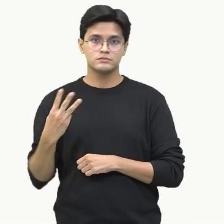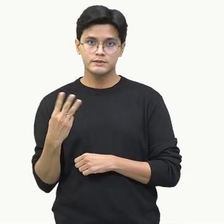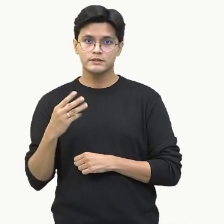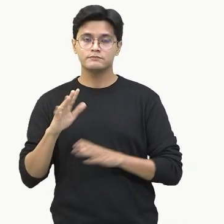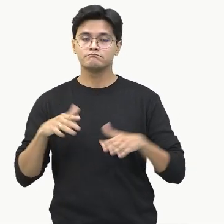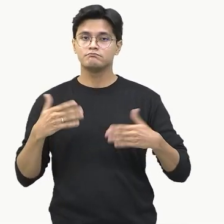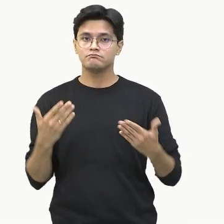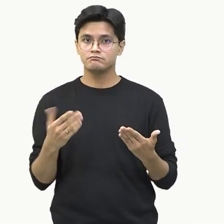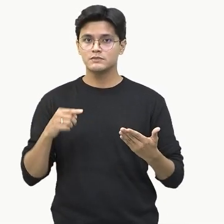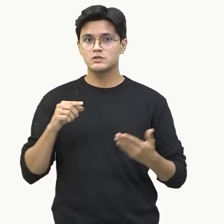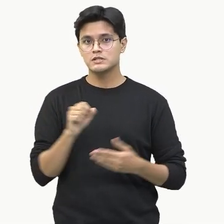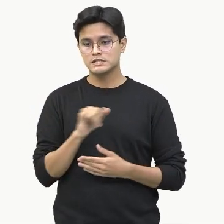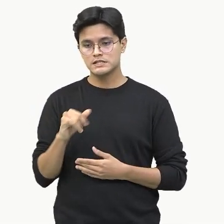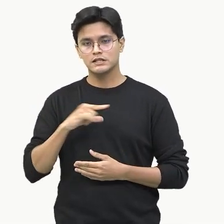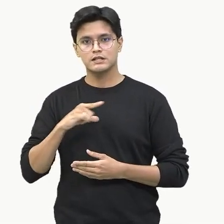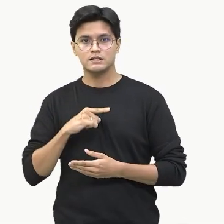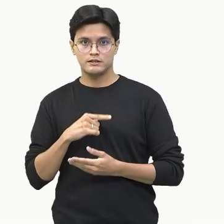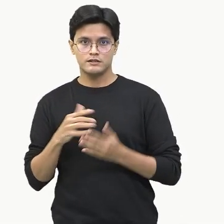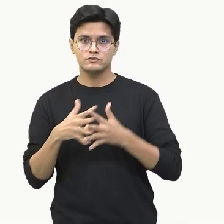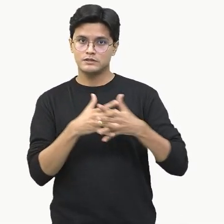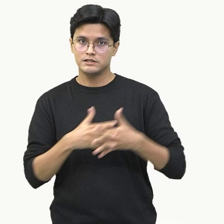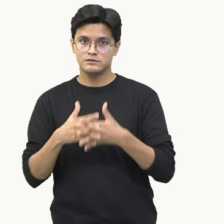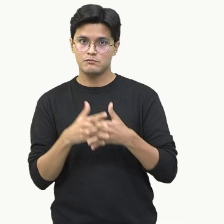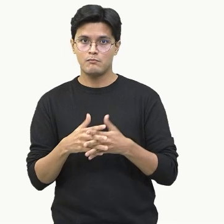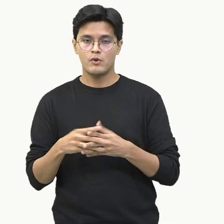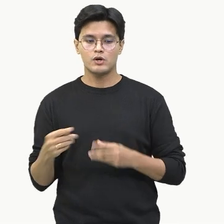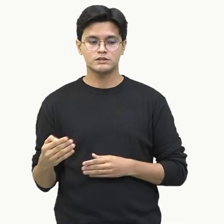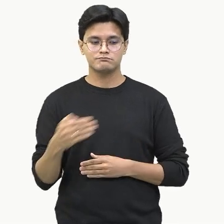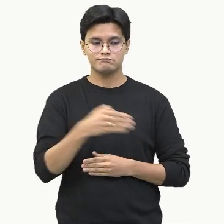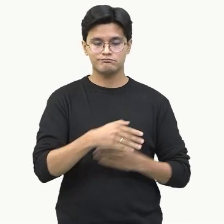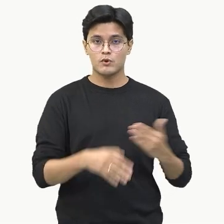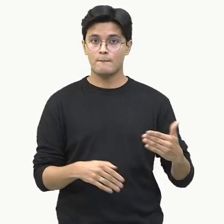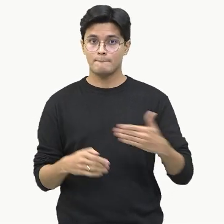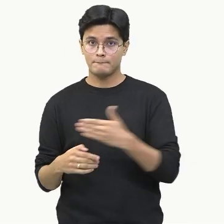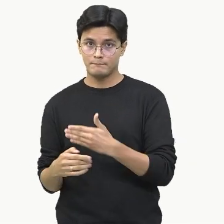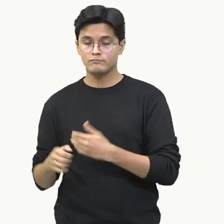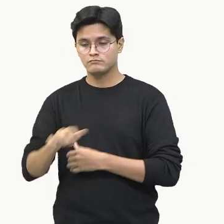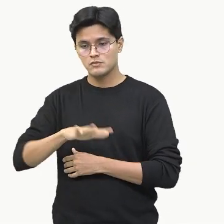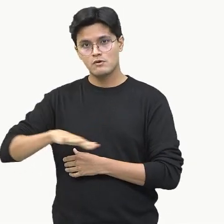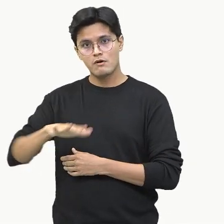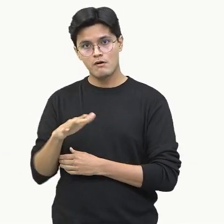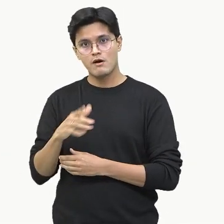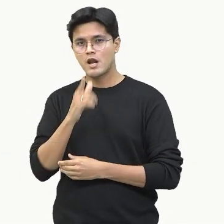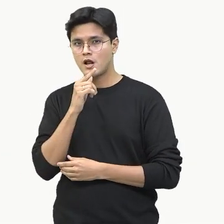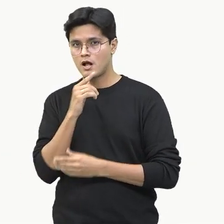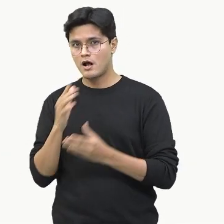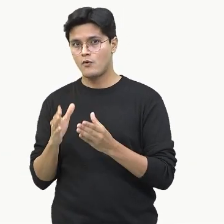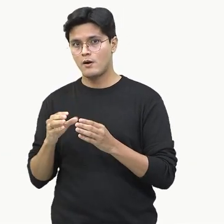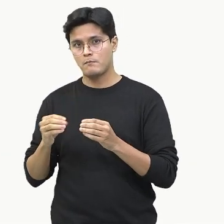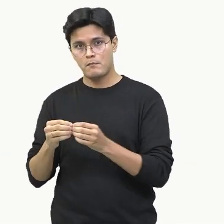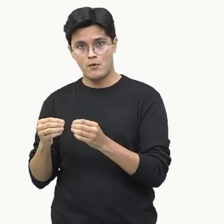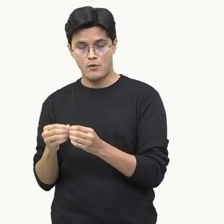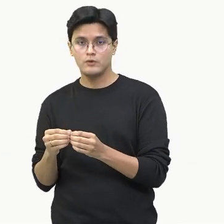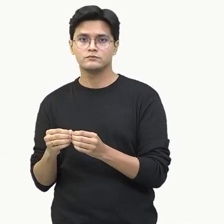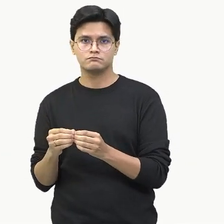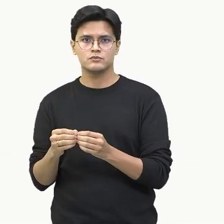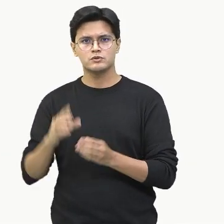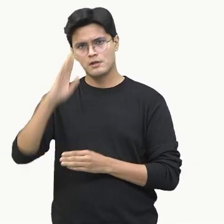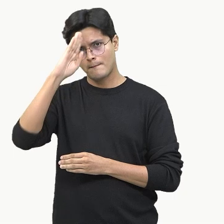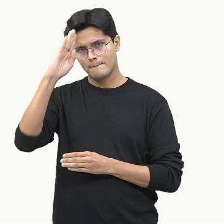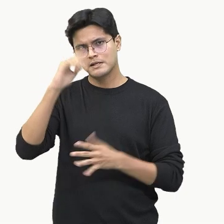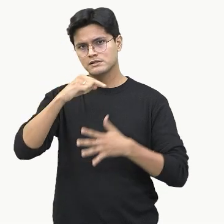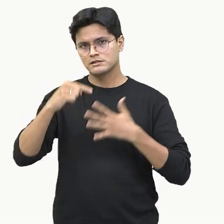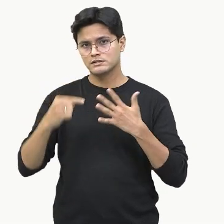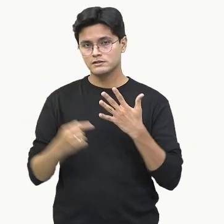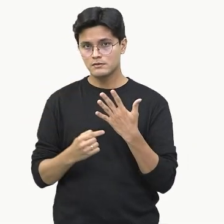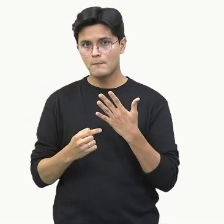chamamos de navegação de cabotagem em áreas costeiras e quais são os principais portos né os portos